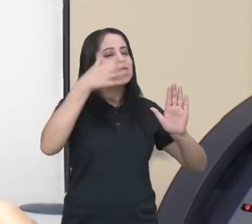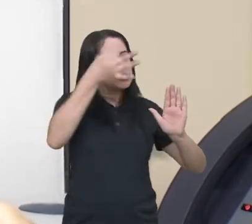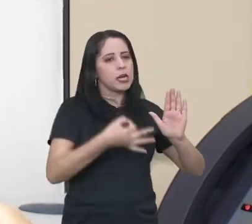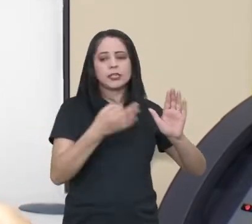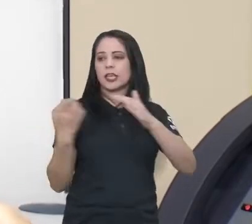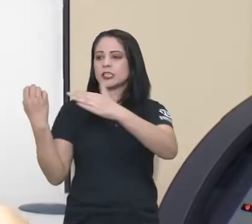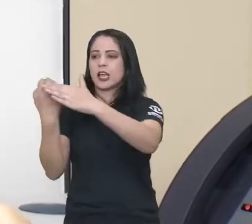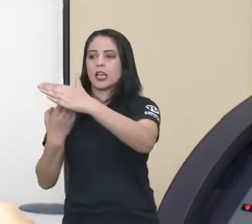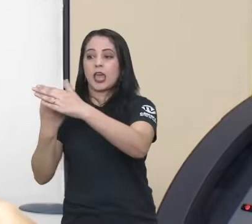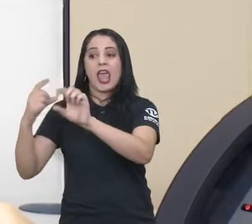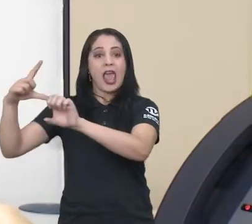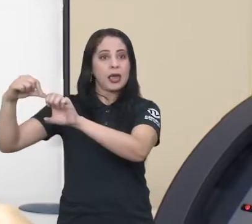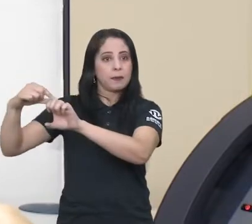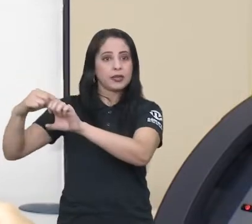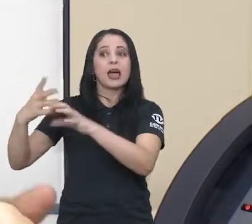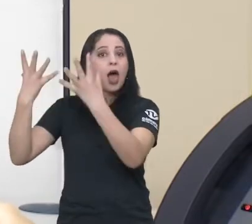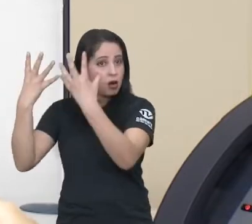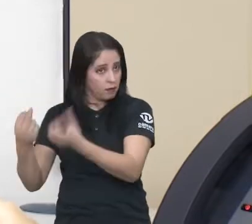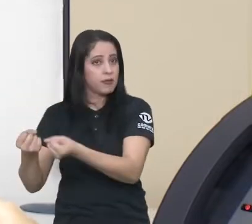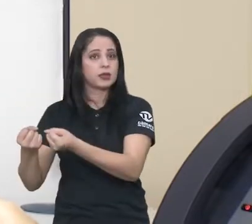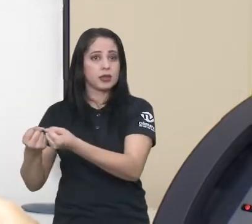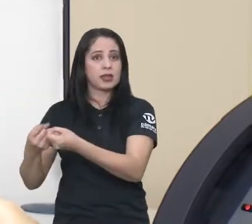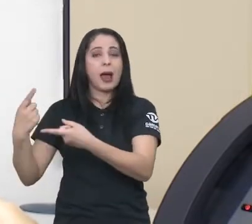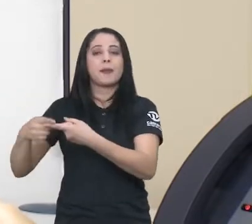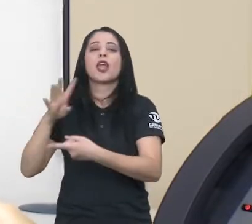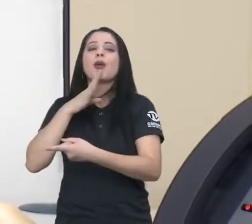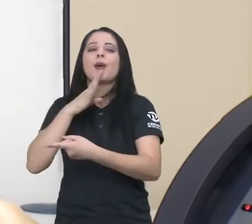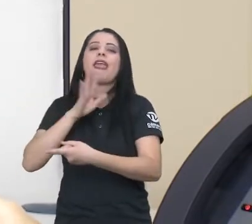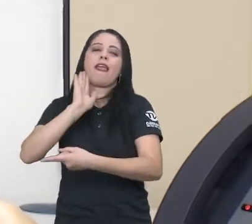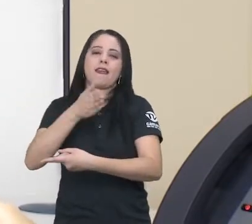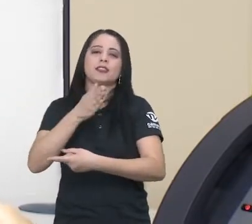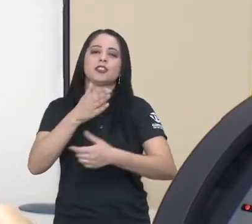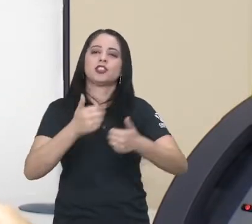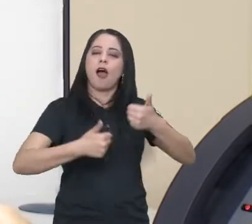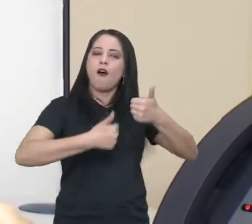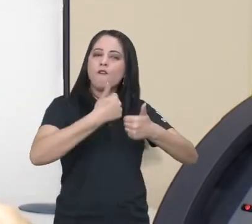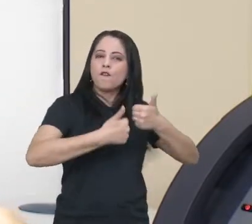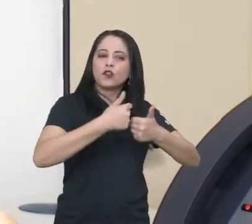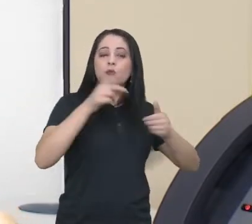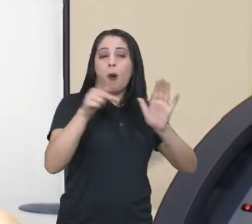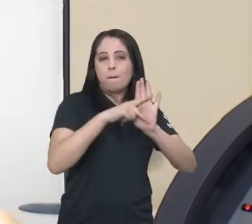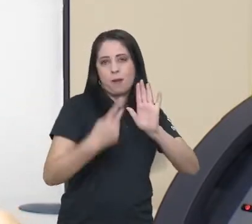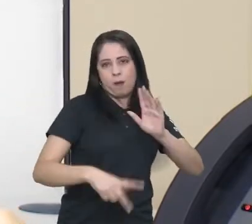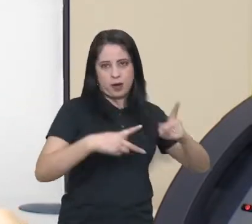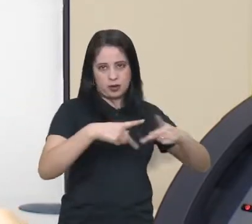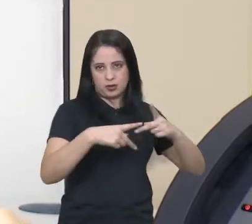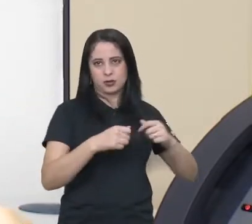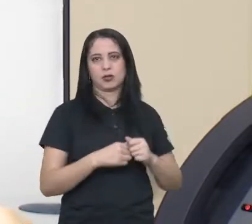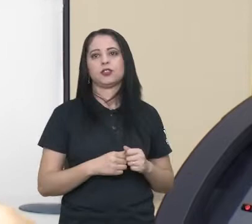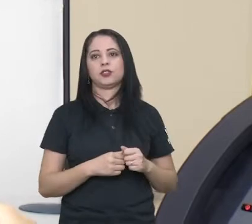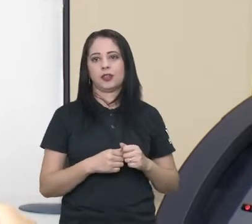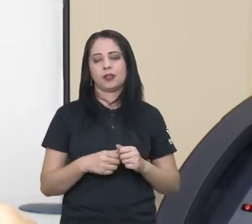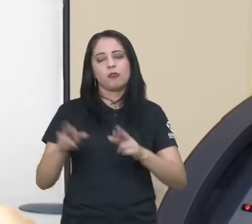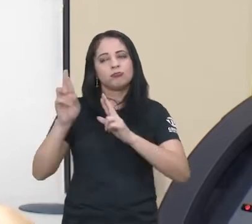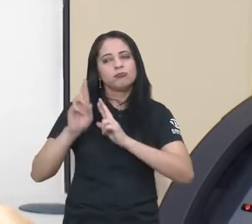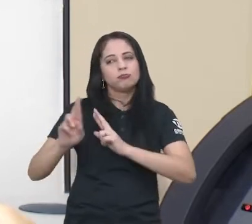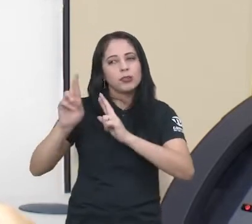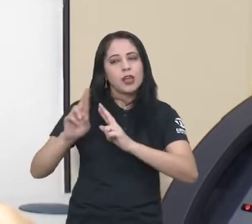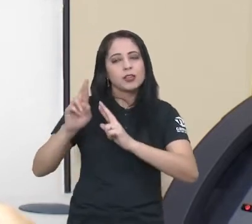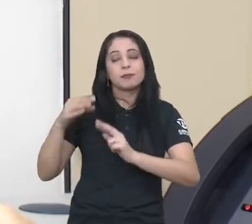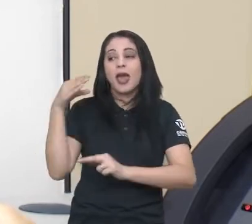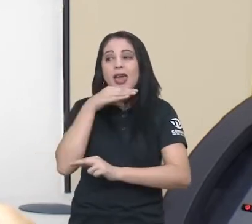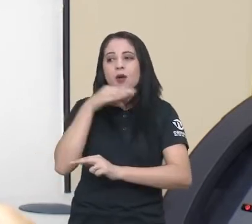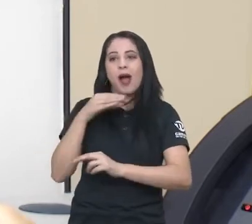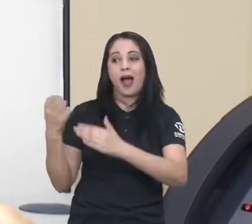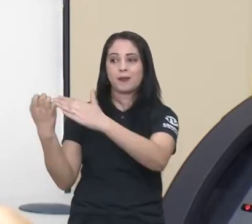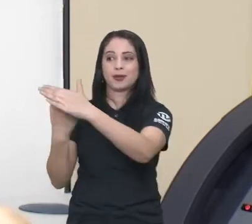acho que vão querer ajudar, sabem já da trajetória do futebol amador da nossa cidade. E a gente conta que o mais rápido